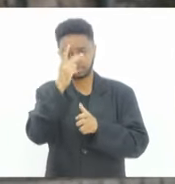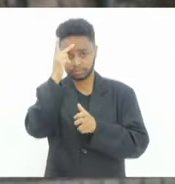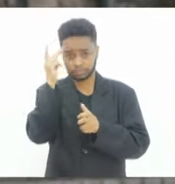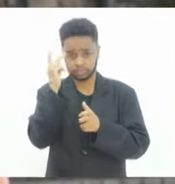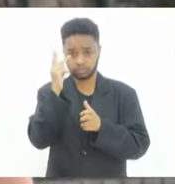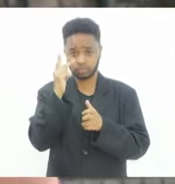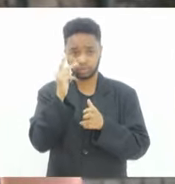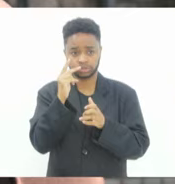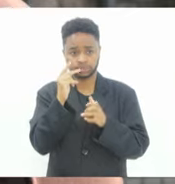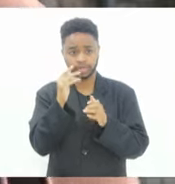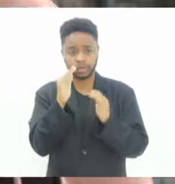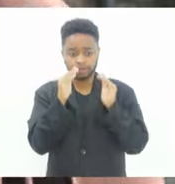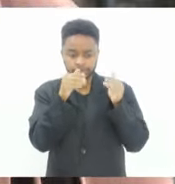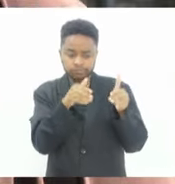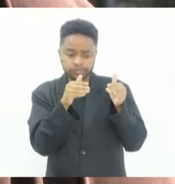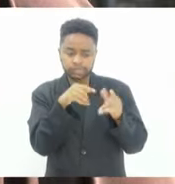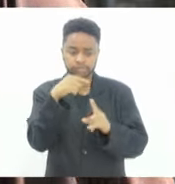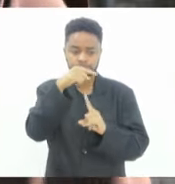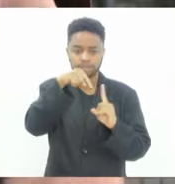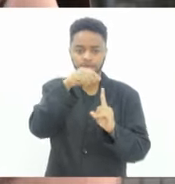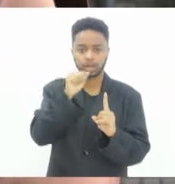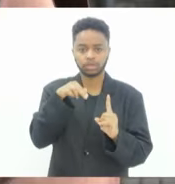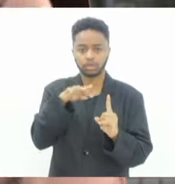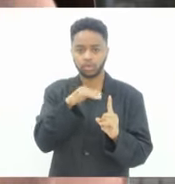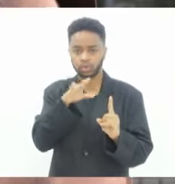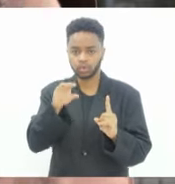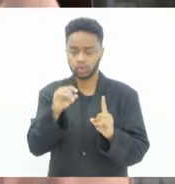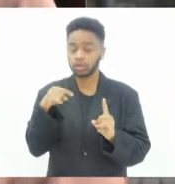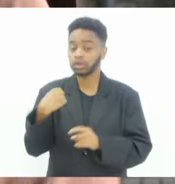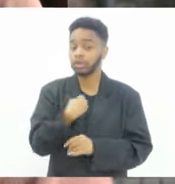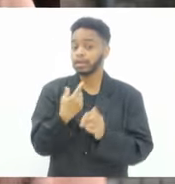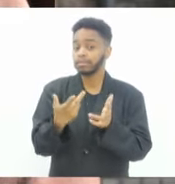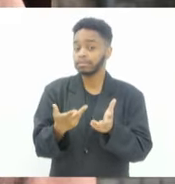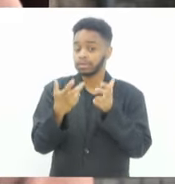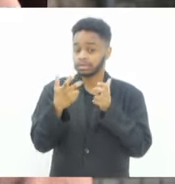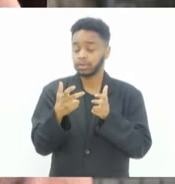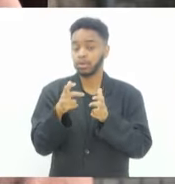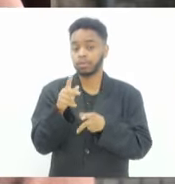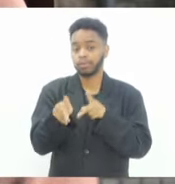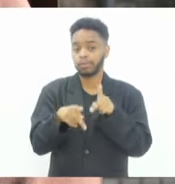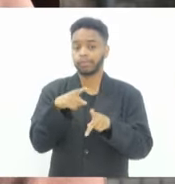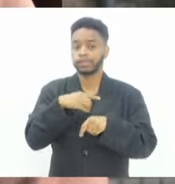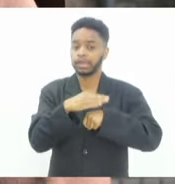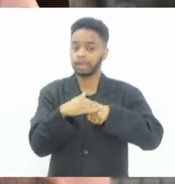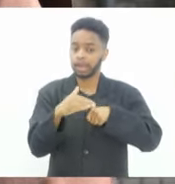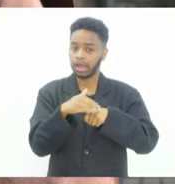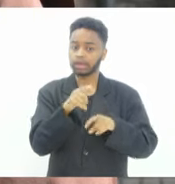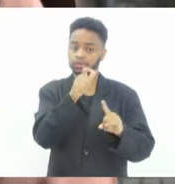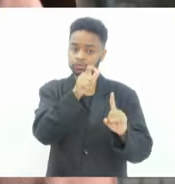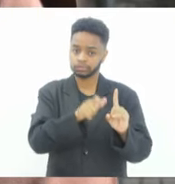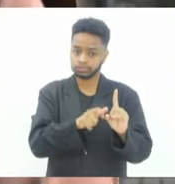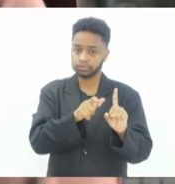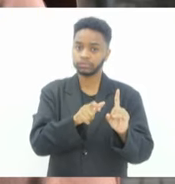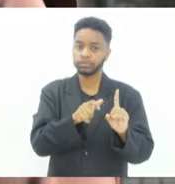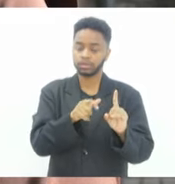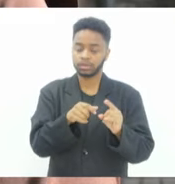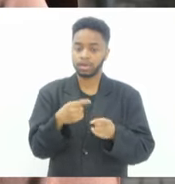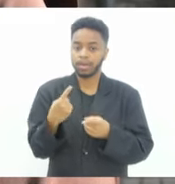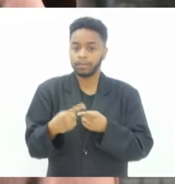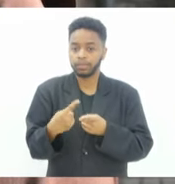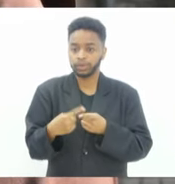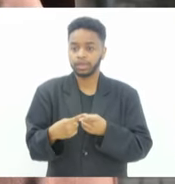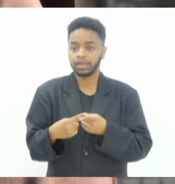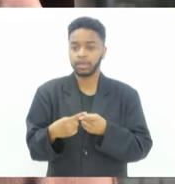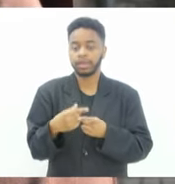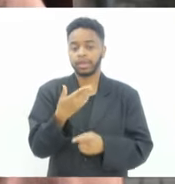Nós percebemos o carinho que o nosso povo tem por essa figura, este frade franciscano,